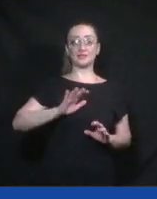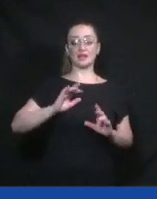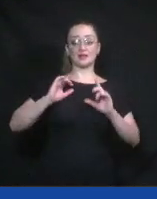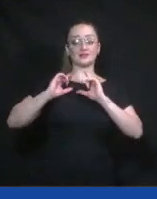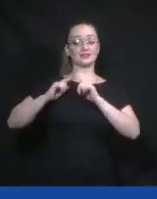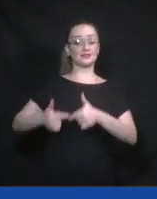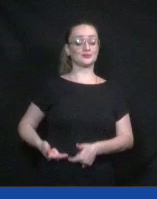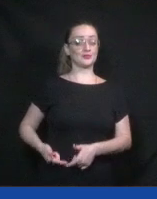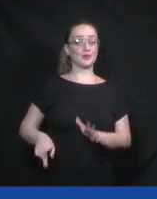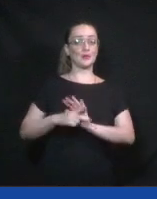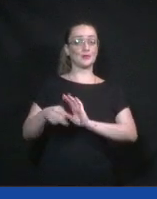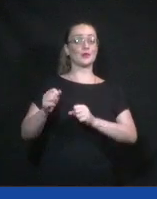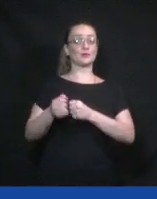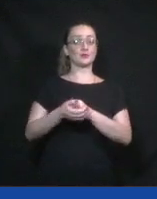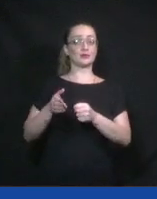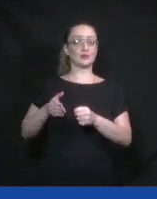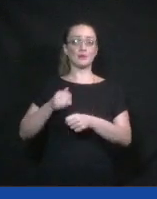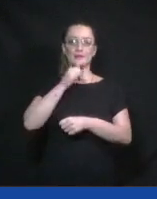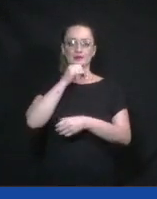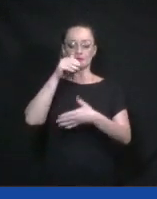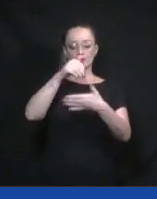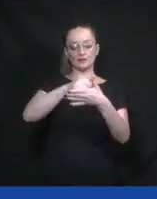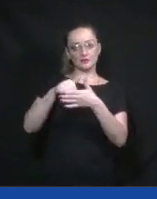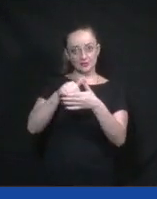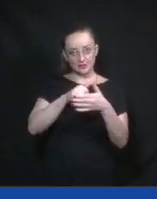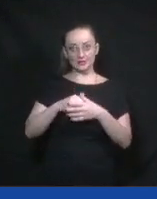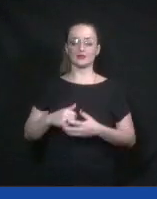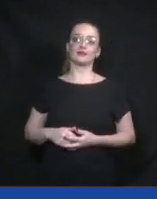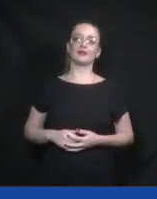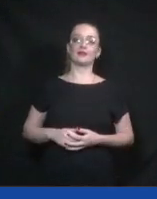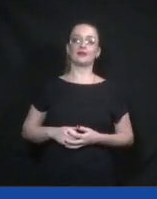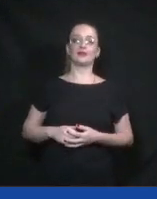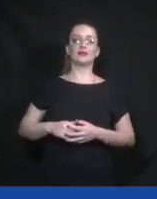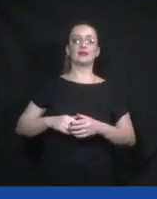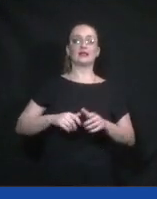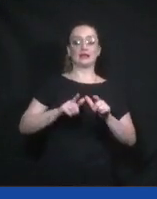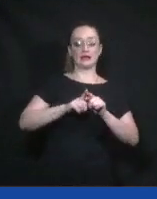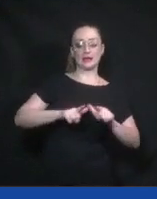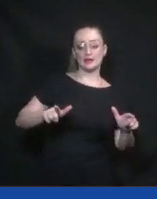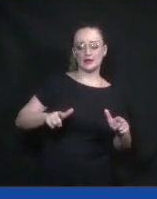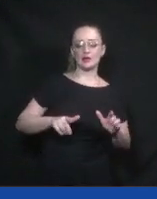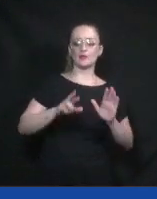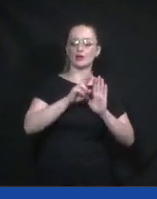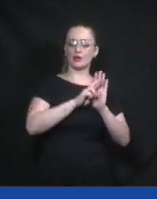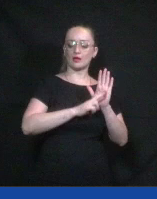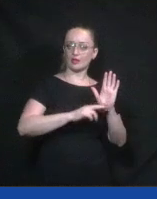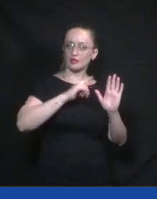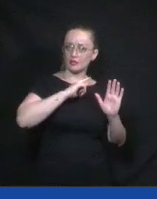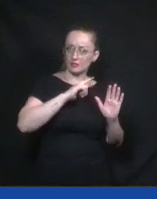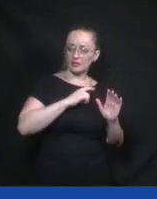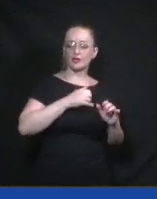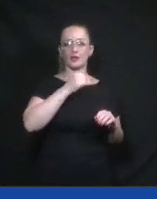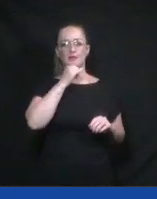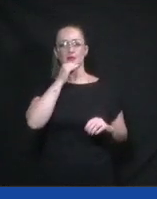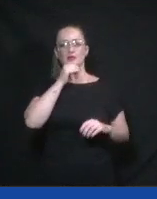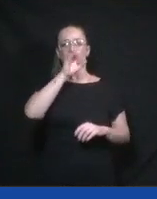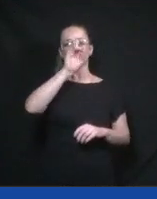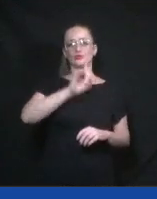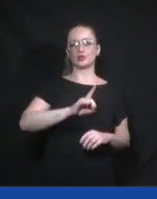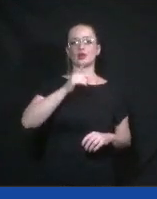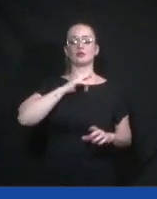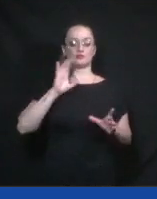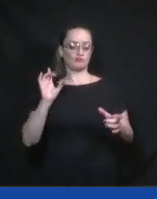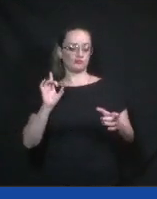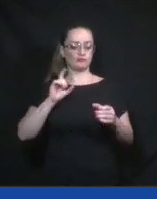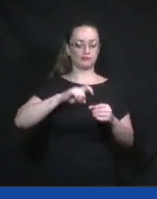da democracia como eleições limpas regulares como por exemplo direito de se